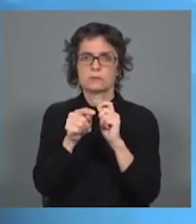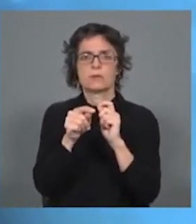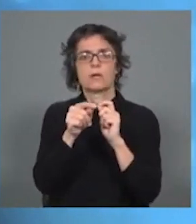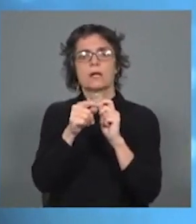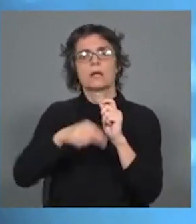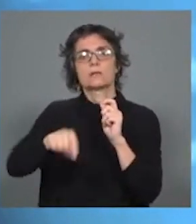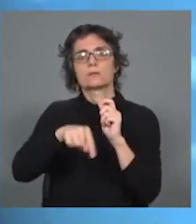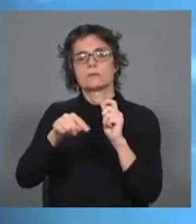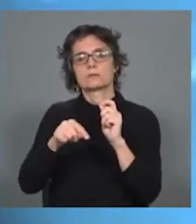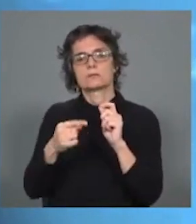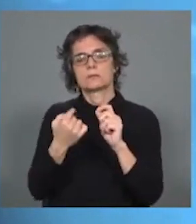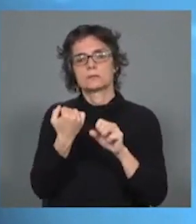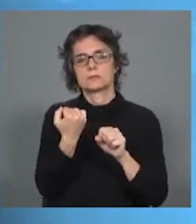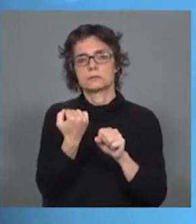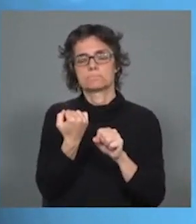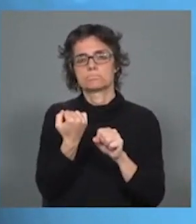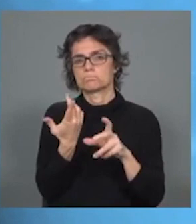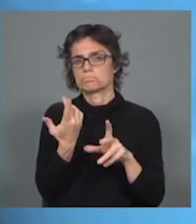vindo a ser feito,